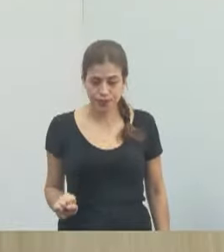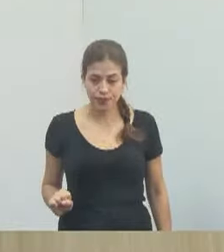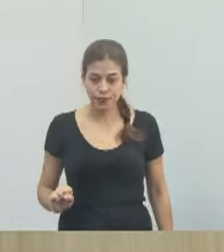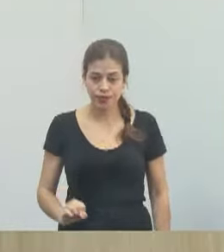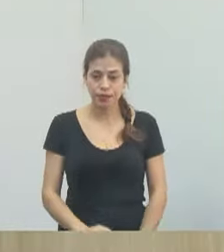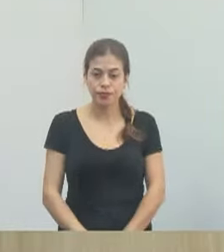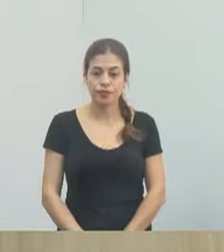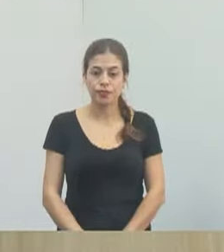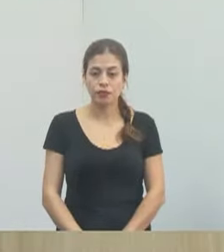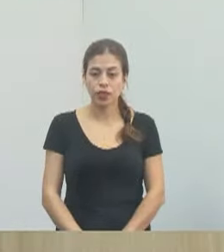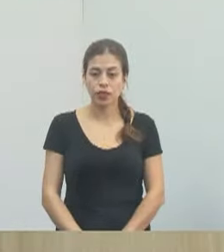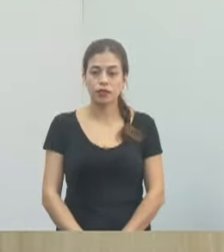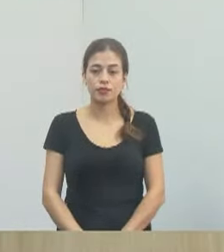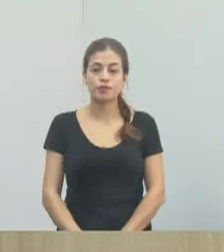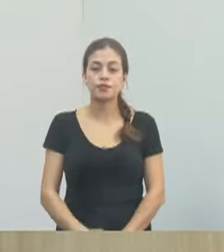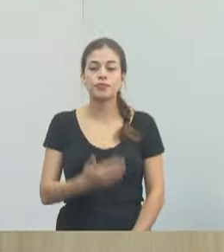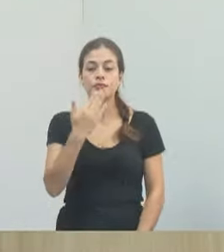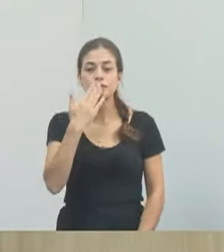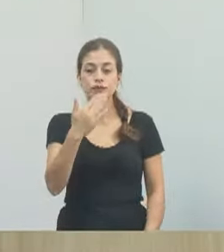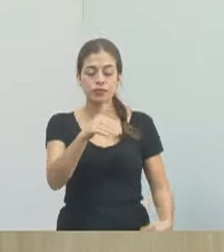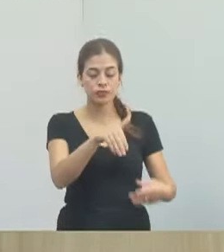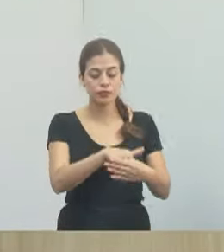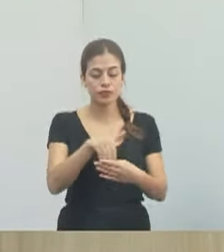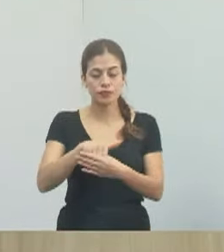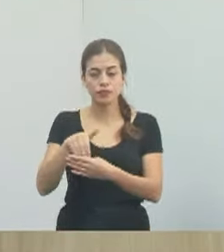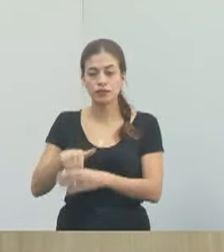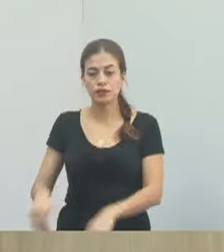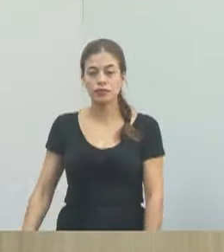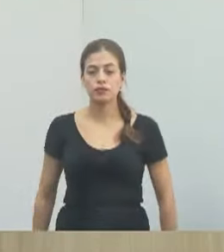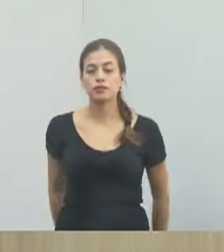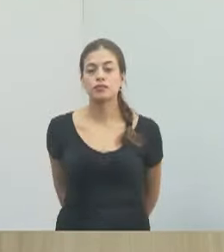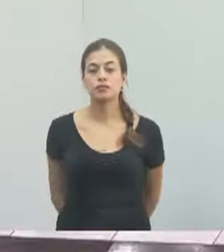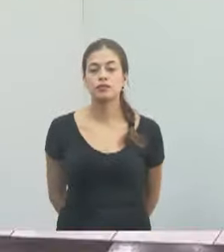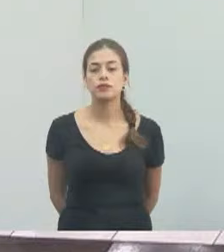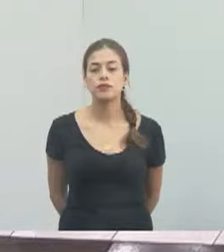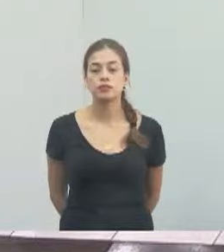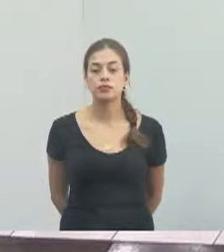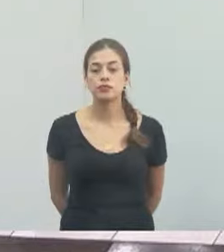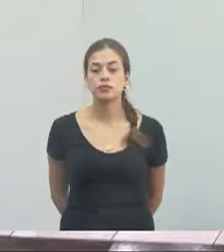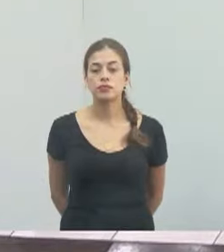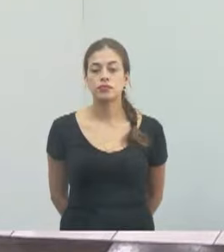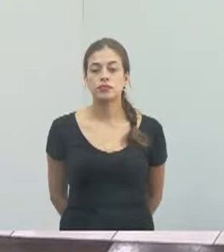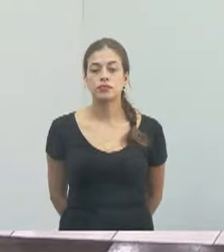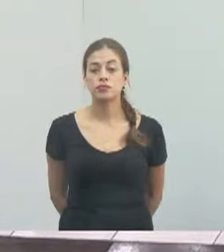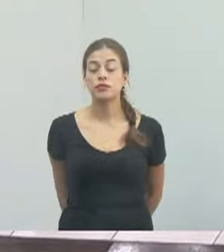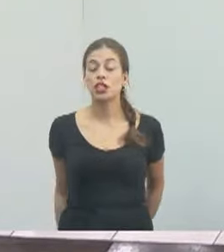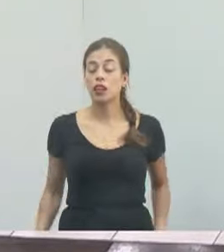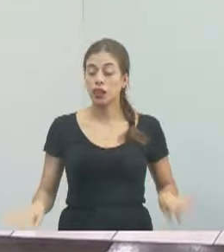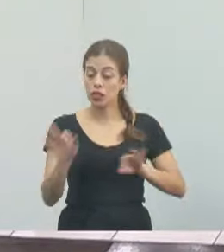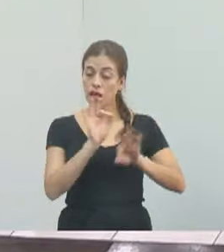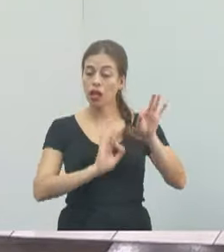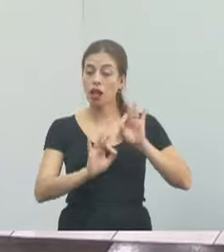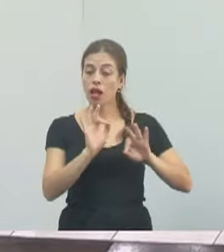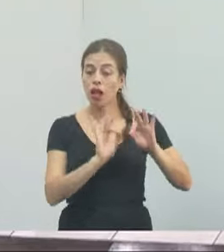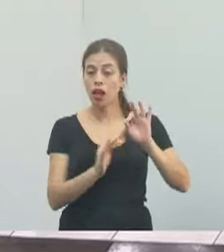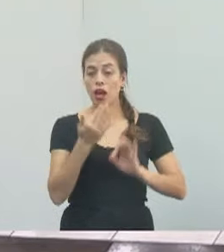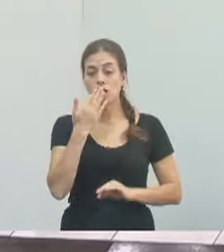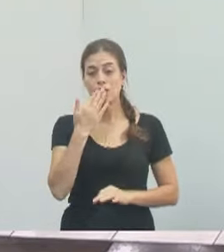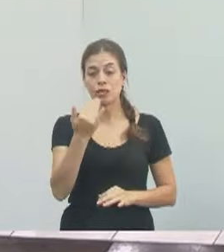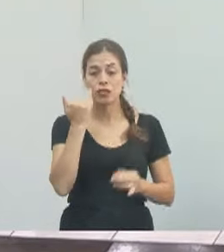patas da amizade foi pedido votação eu elaborei né esse de